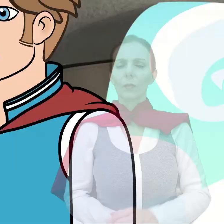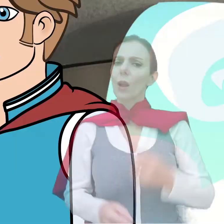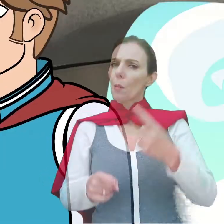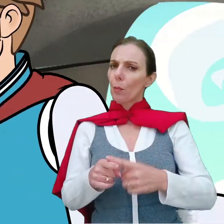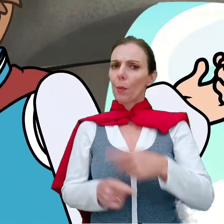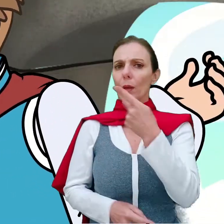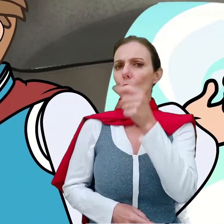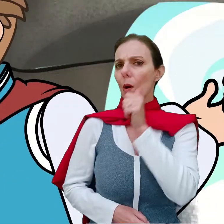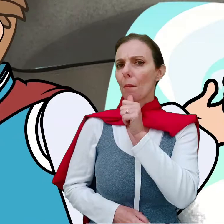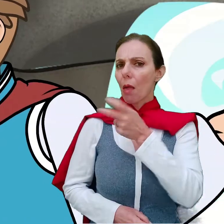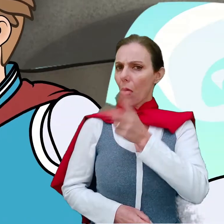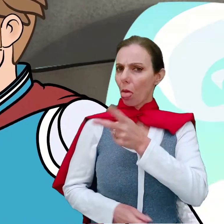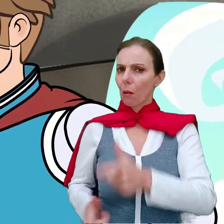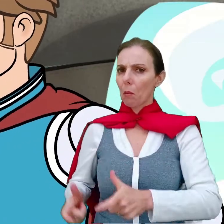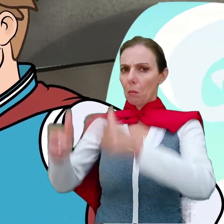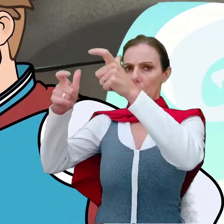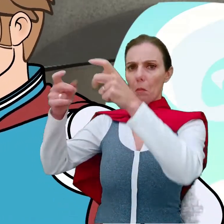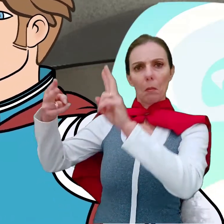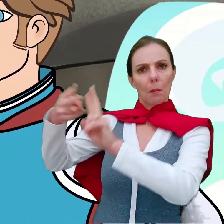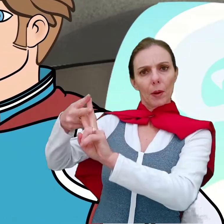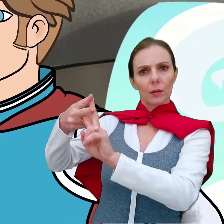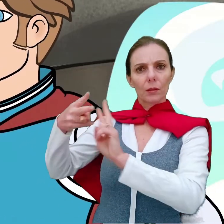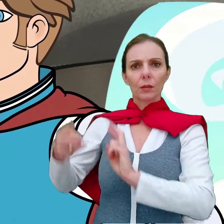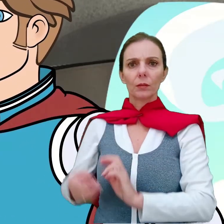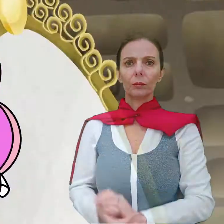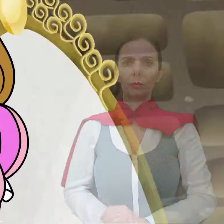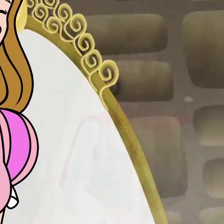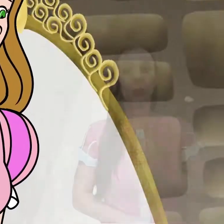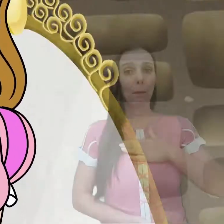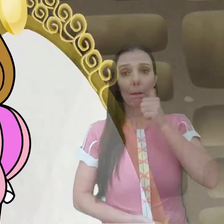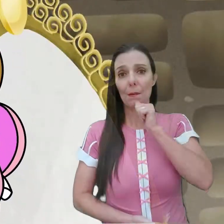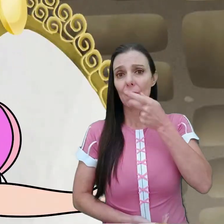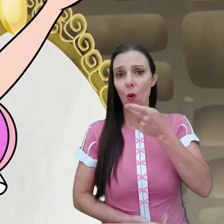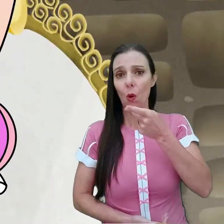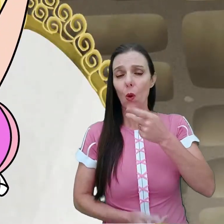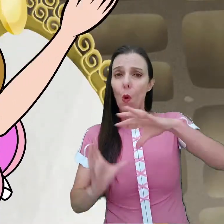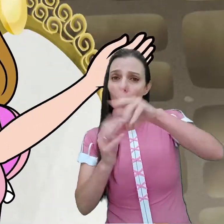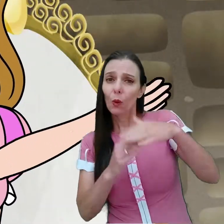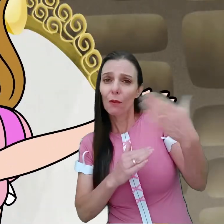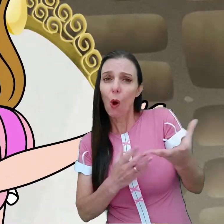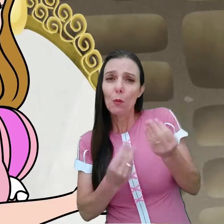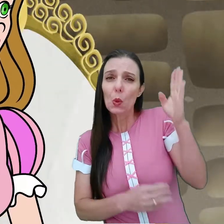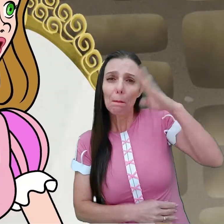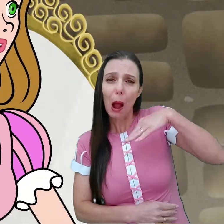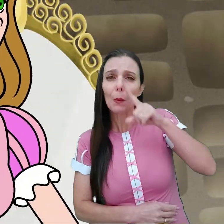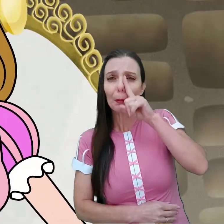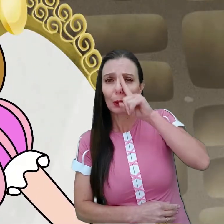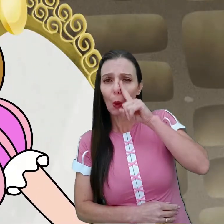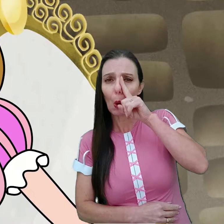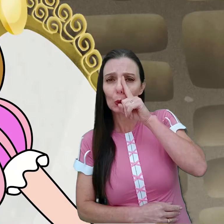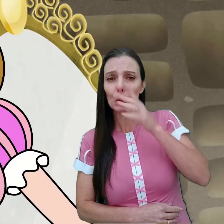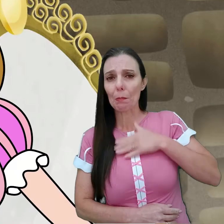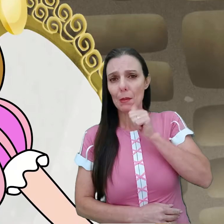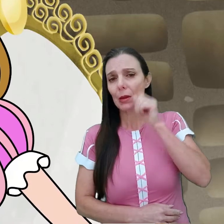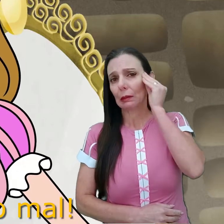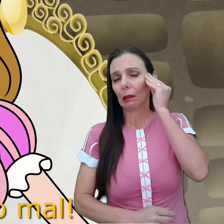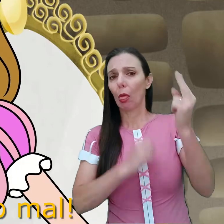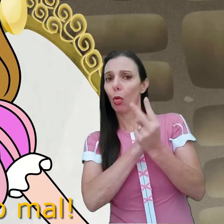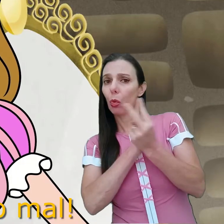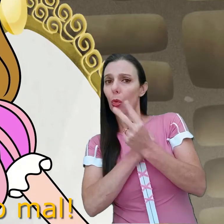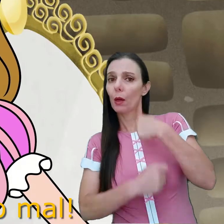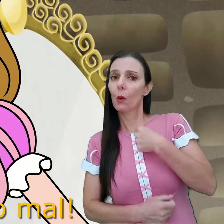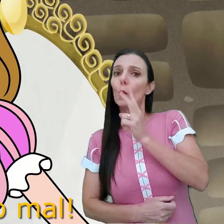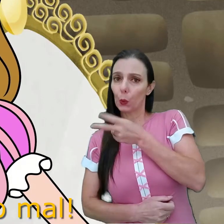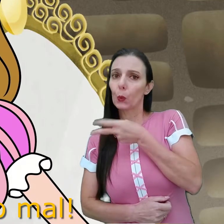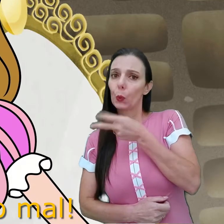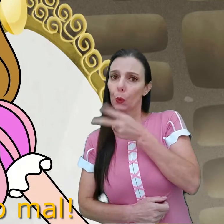frente. Por que a sua mãe te mantém aprisionada nessa torre? Minha mãe disse que o mundo lá fora é muito perigoso. E então ela